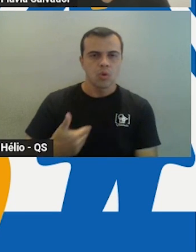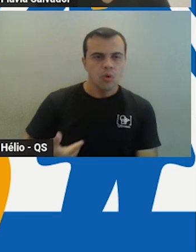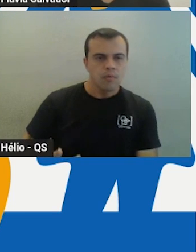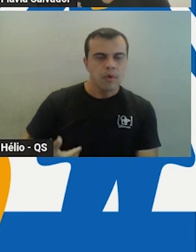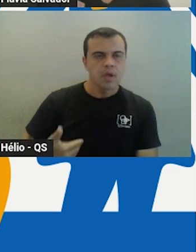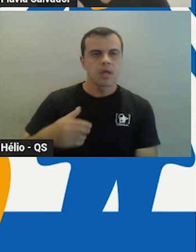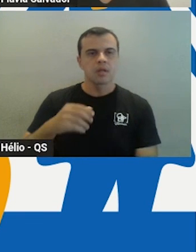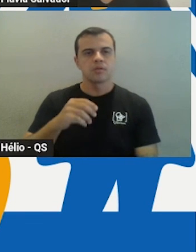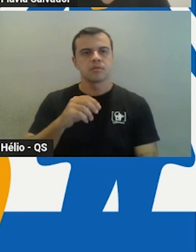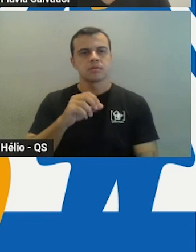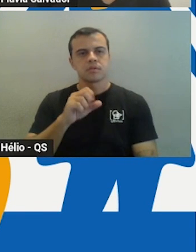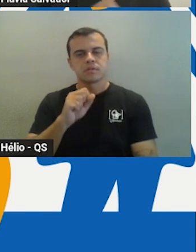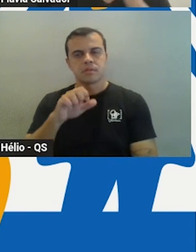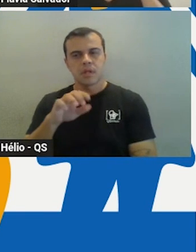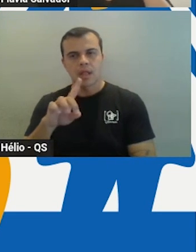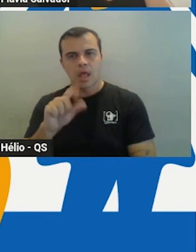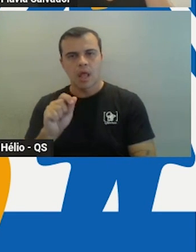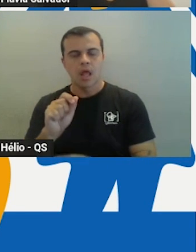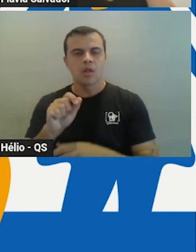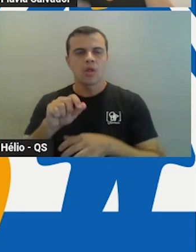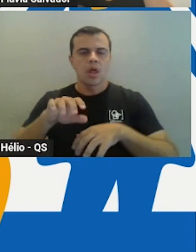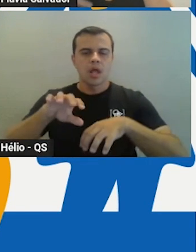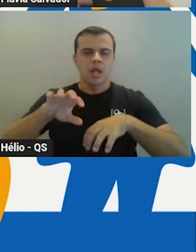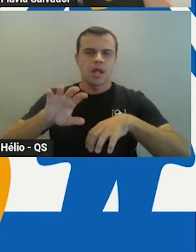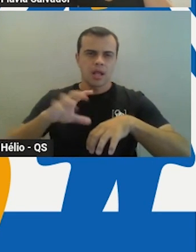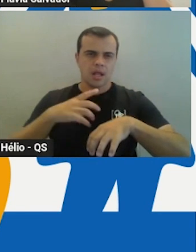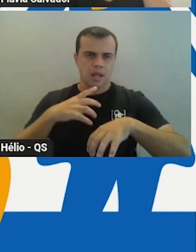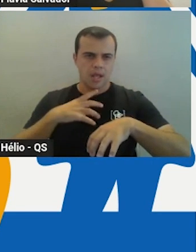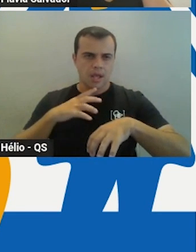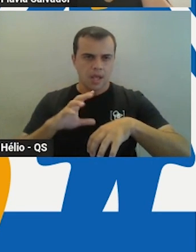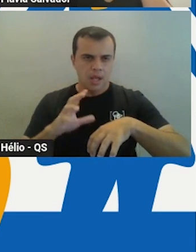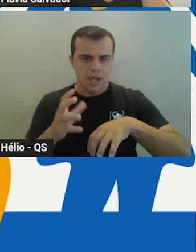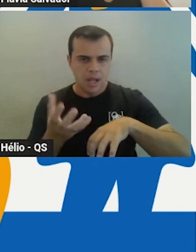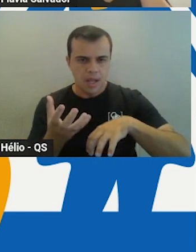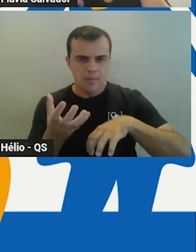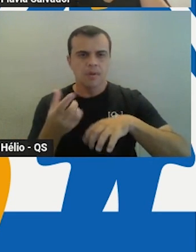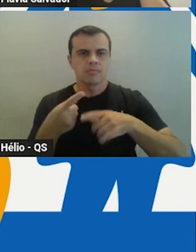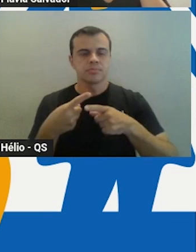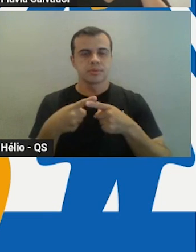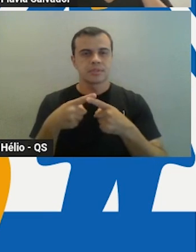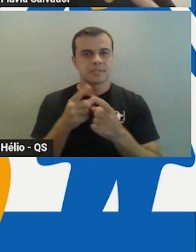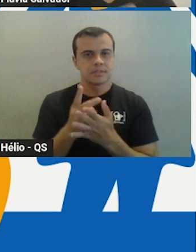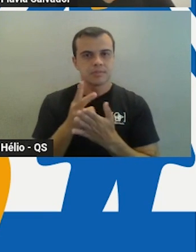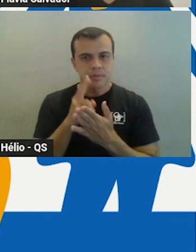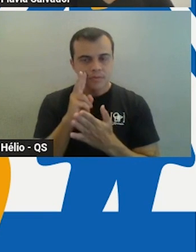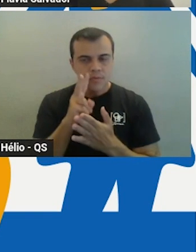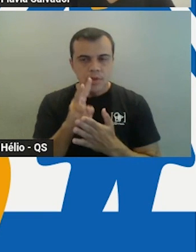do Senado, da Câmara, porque a gente acaba recebendo e vendo as